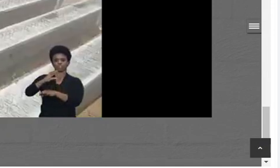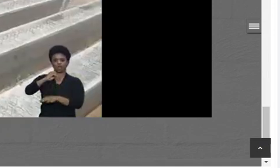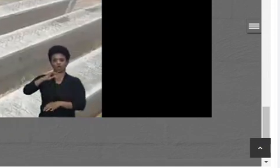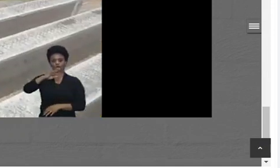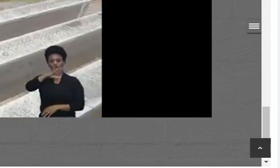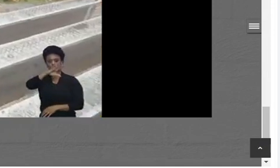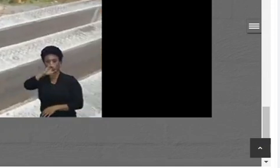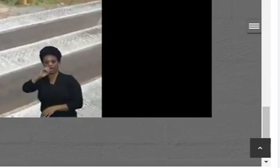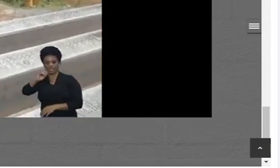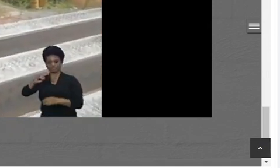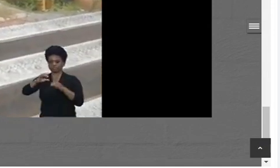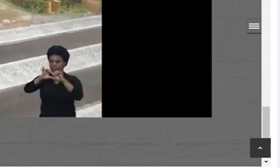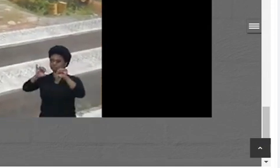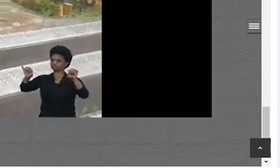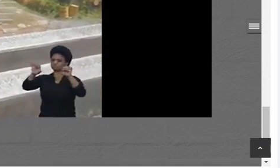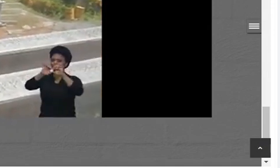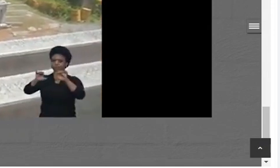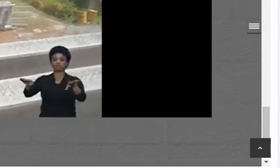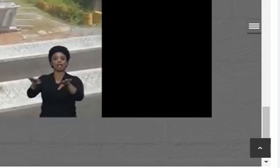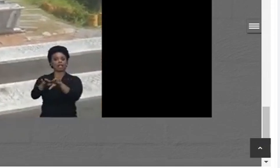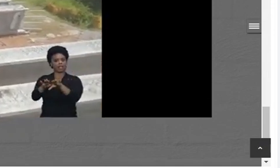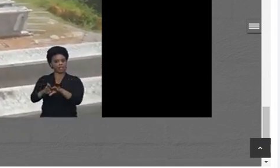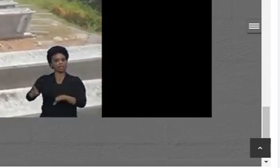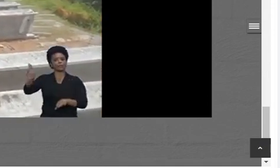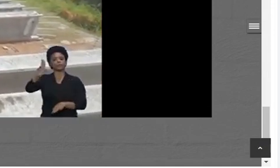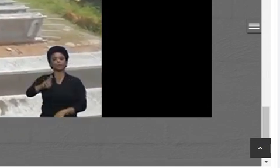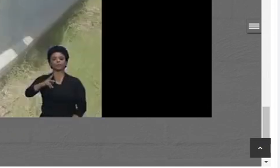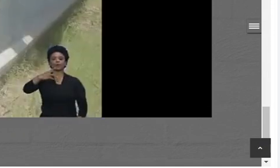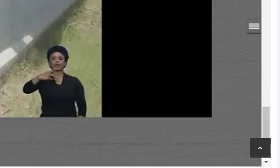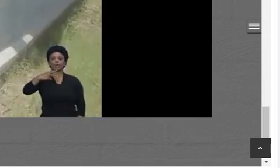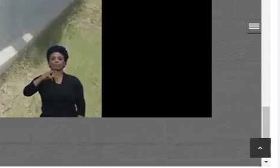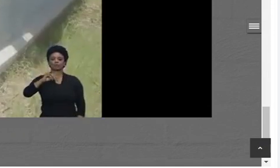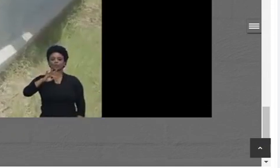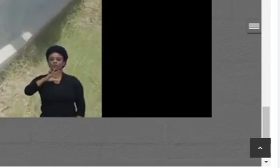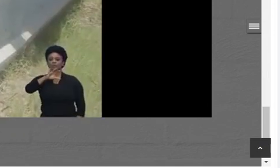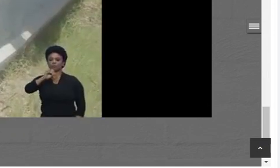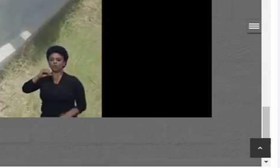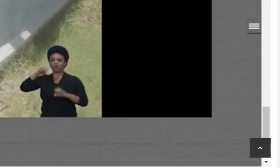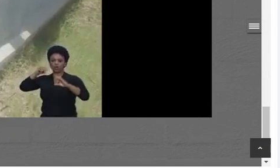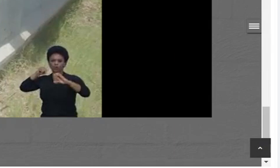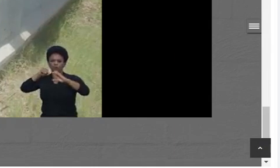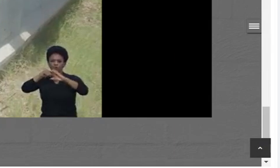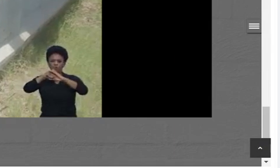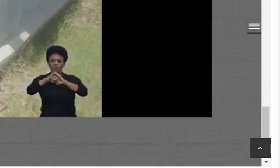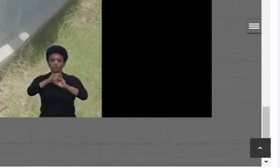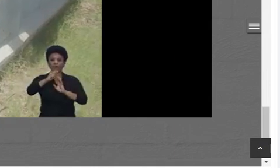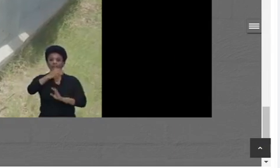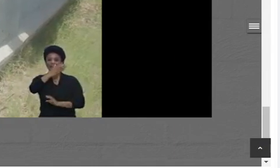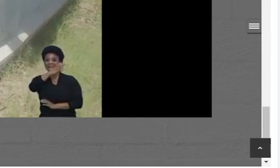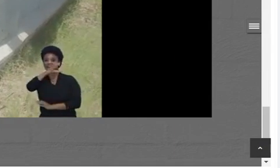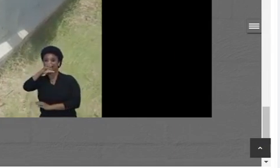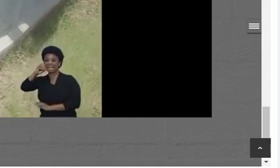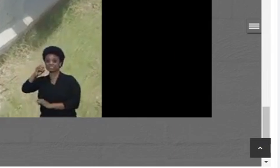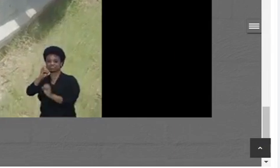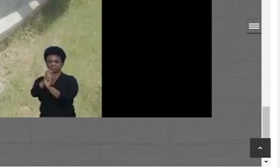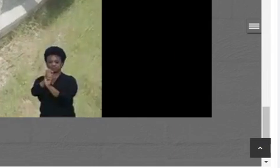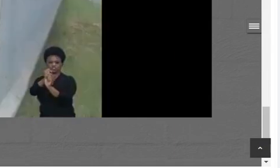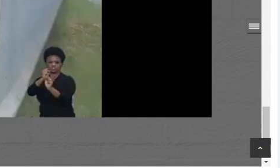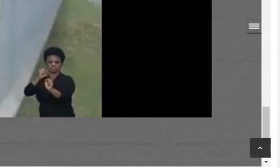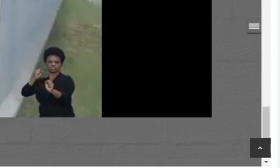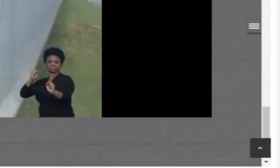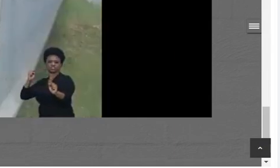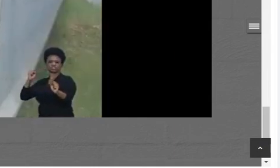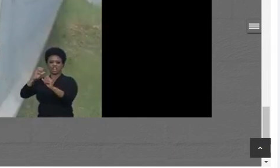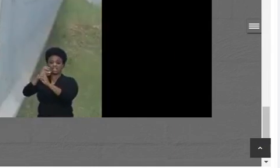é um concreto armado, e ele também é protendido, onde a gente implanta cabos de aço dentro das peças e depois elas são macaqueadas, elas são esticadas com